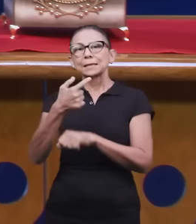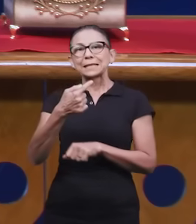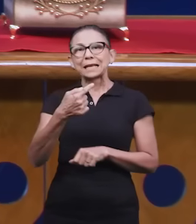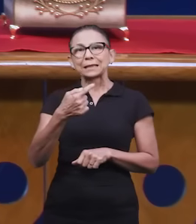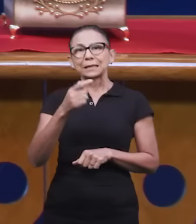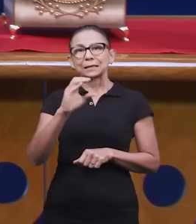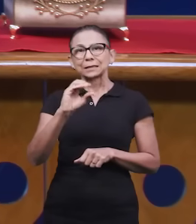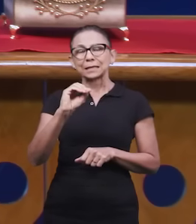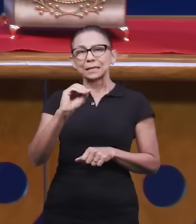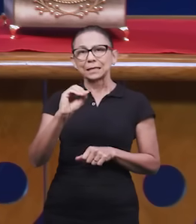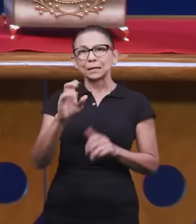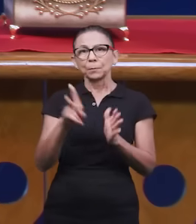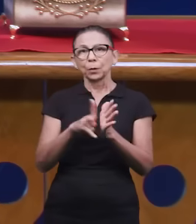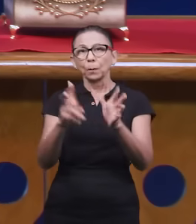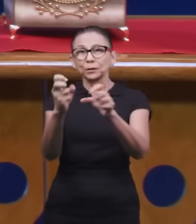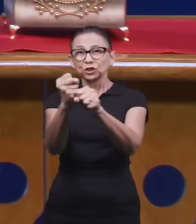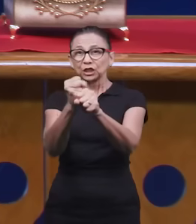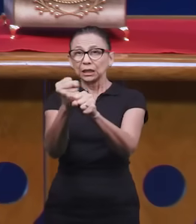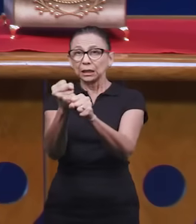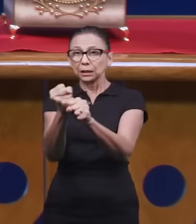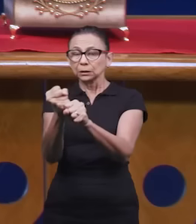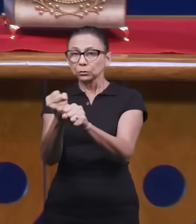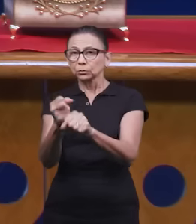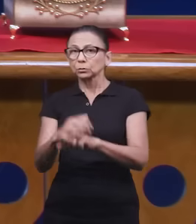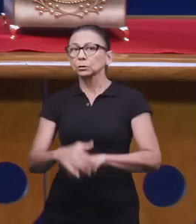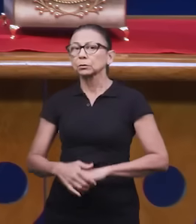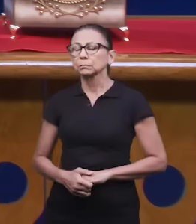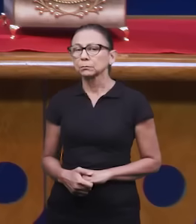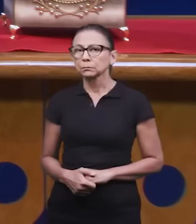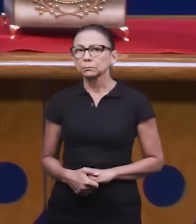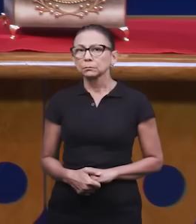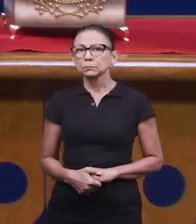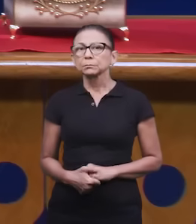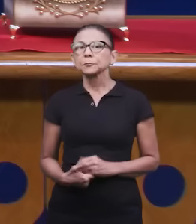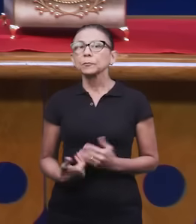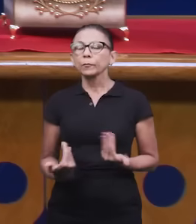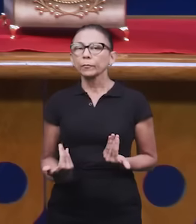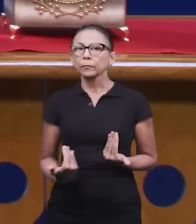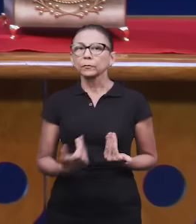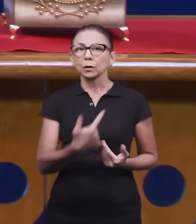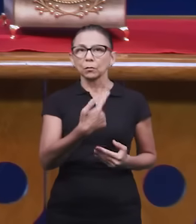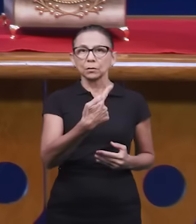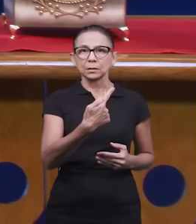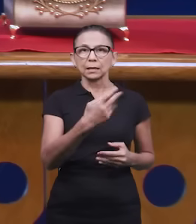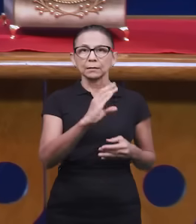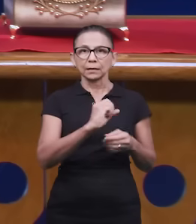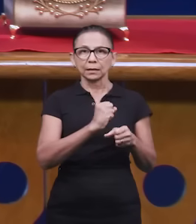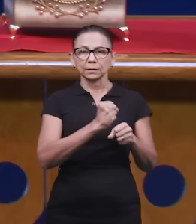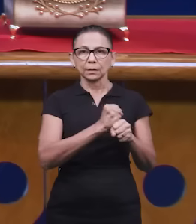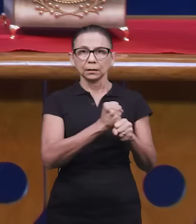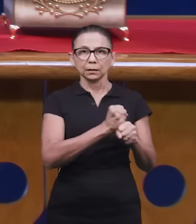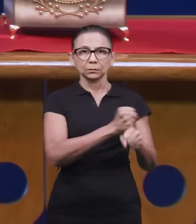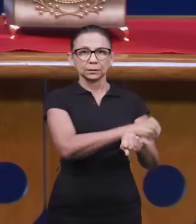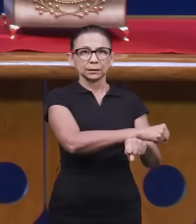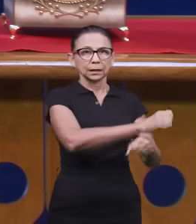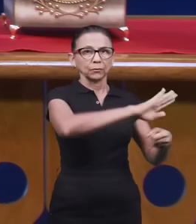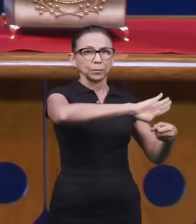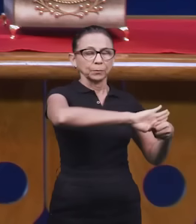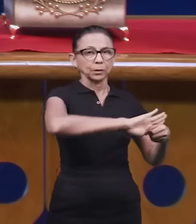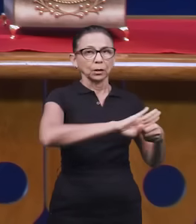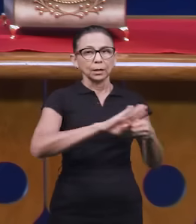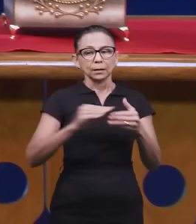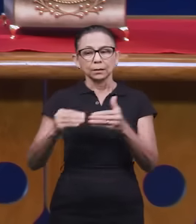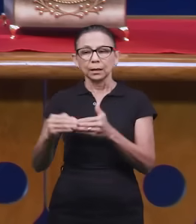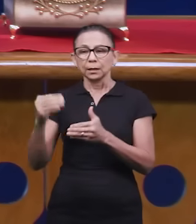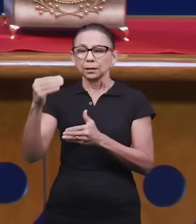70 semanas de anos. 70 anos durou o cativeiro. Agora o Senhor disse a ele que